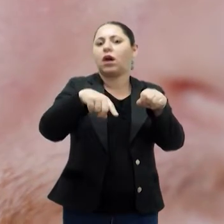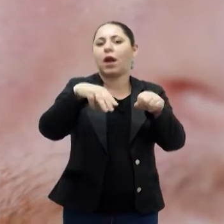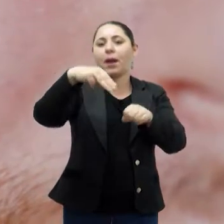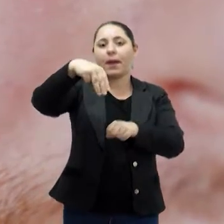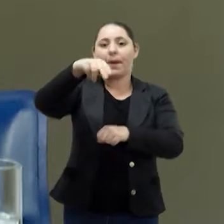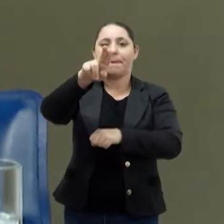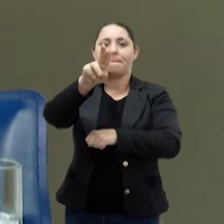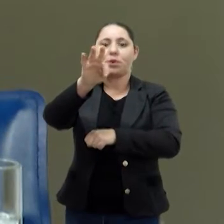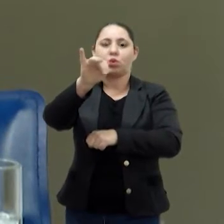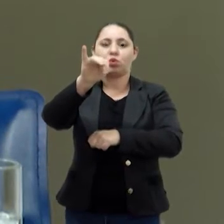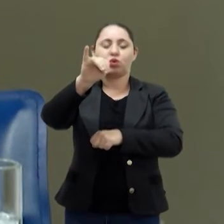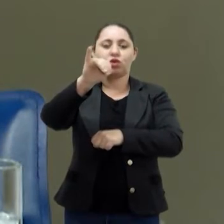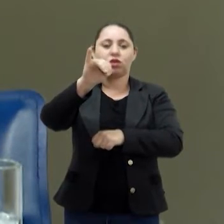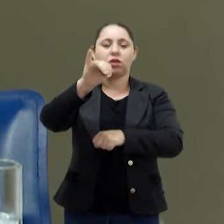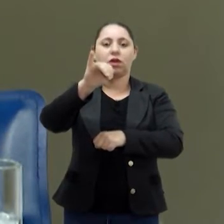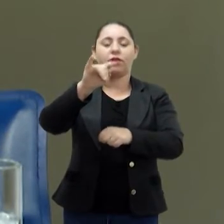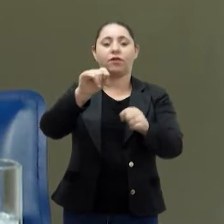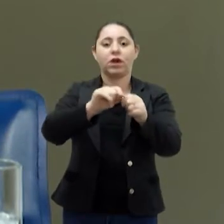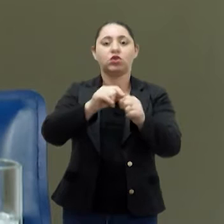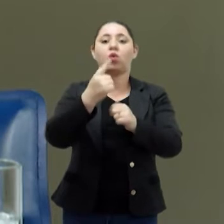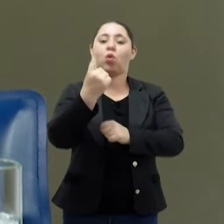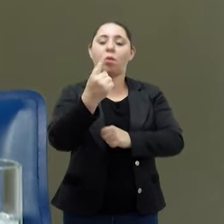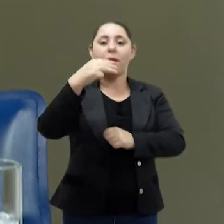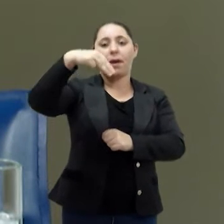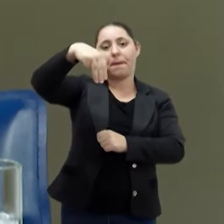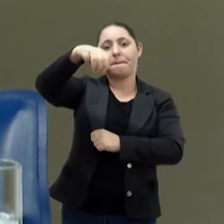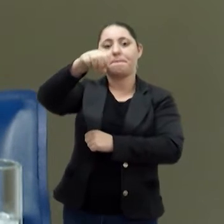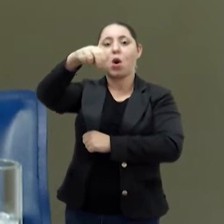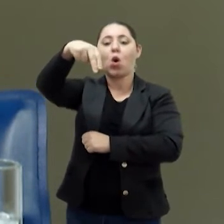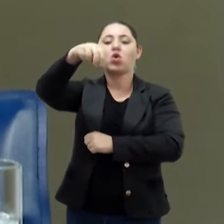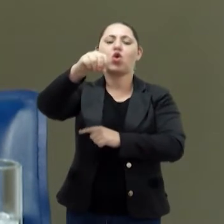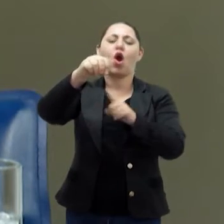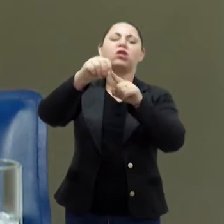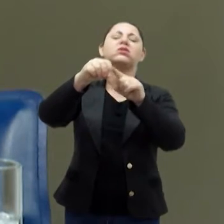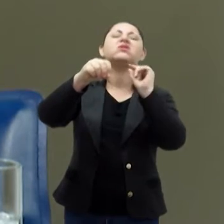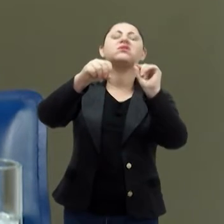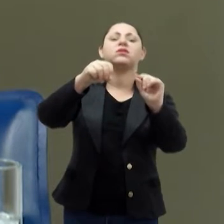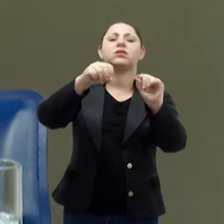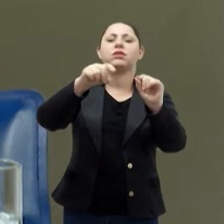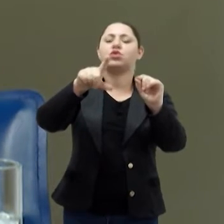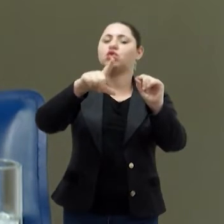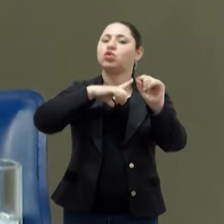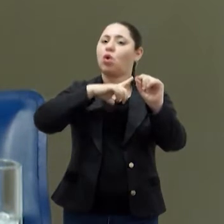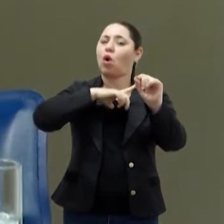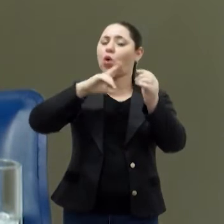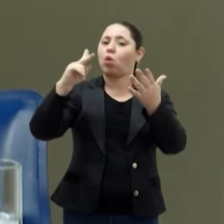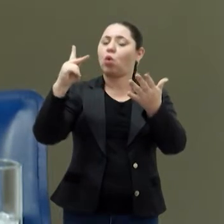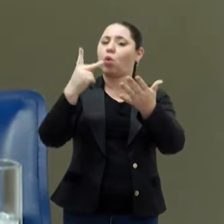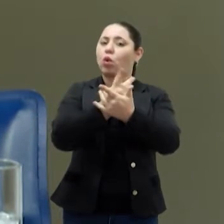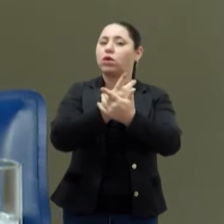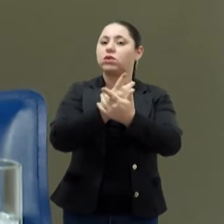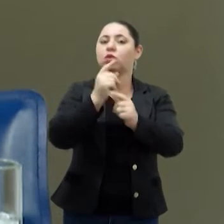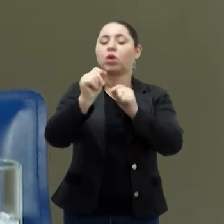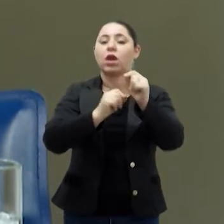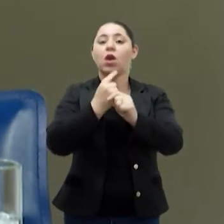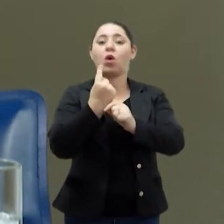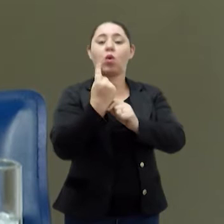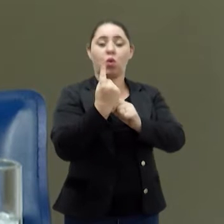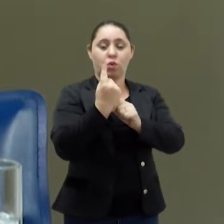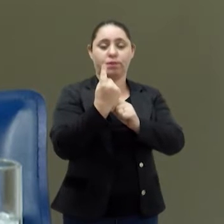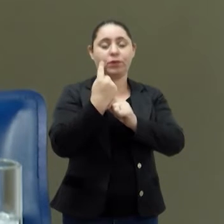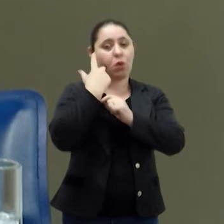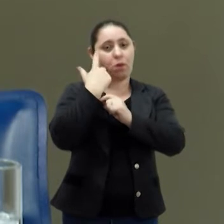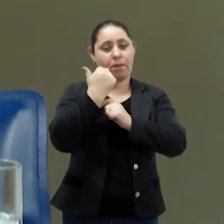lente multifocal, faz uma lente monofocal. O que é uma lente monofocal? Ela vai fazer o